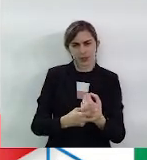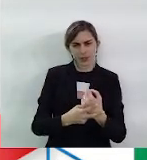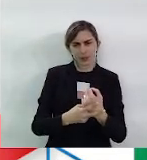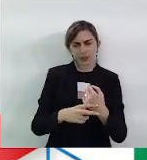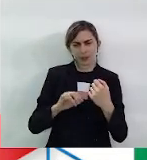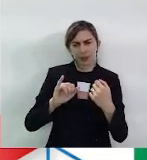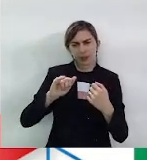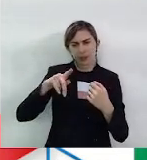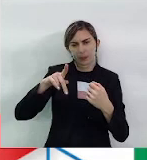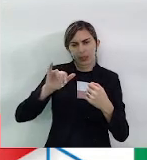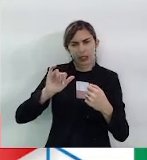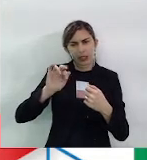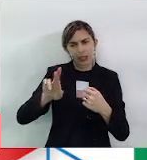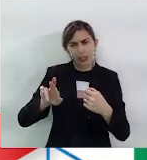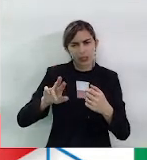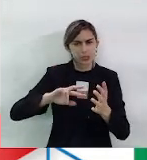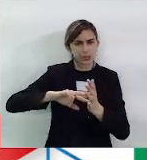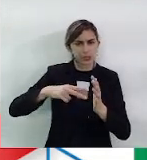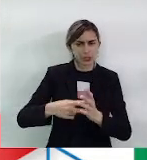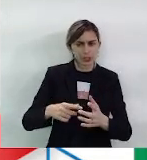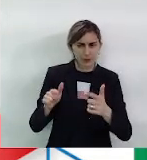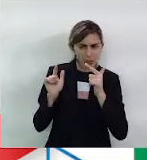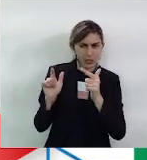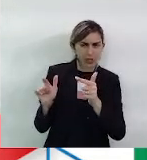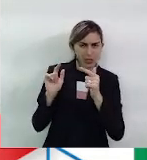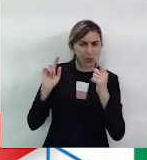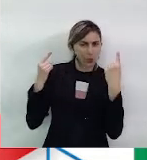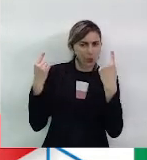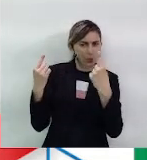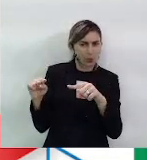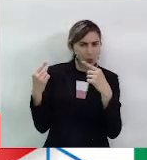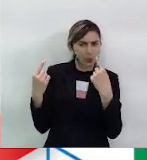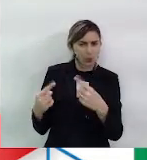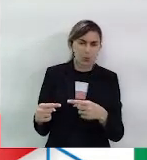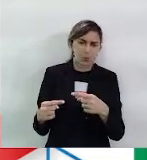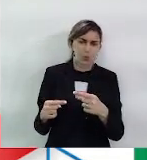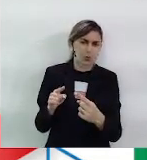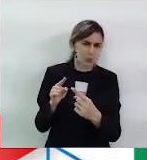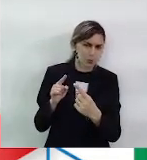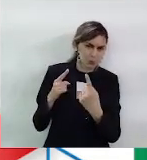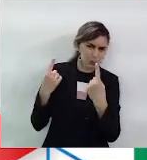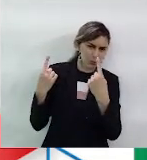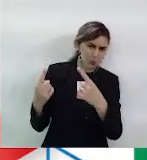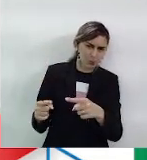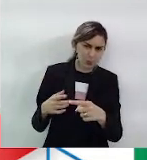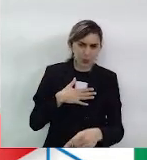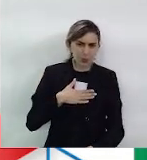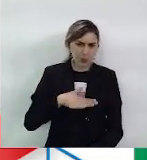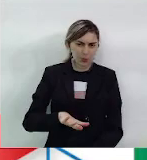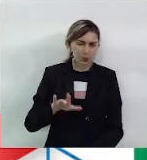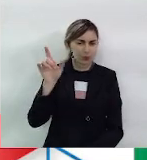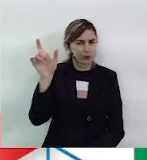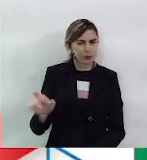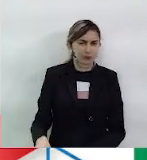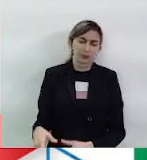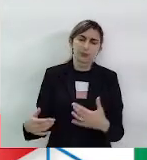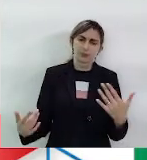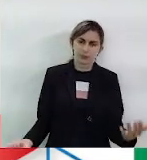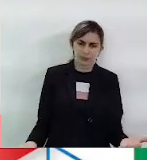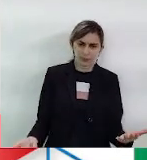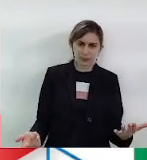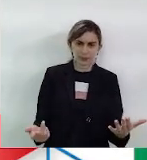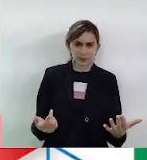o implicar vai trazer a ideia de ter implicância, de ter aversão a algo ou a